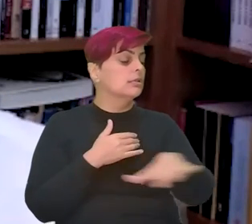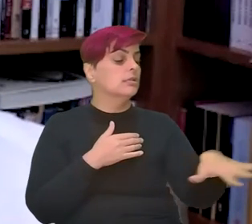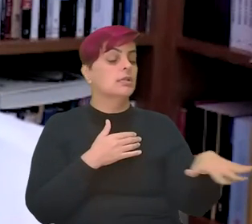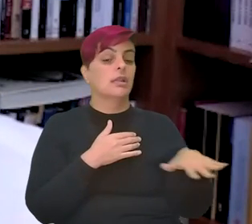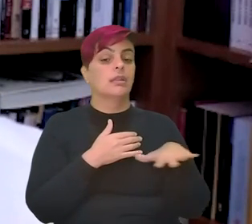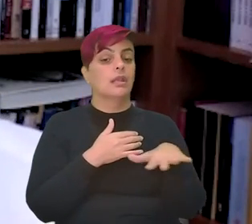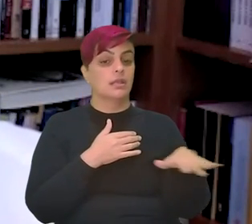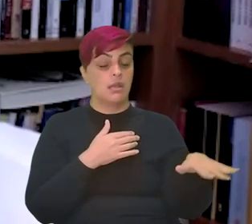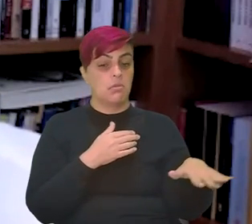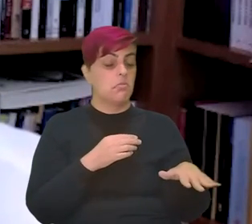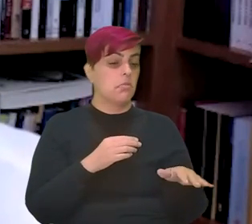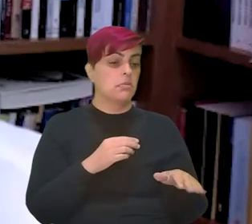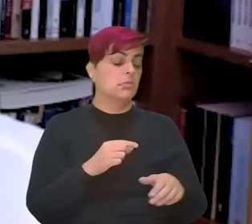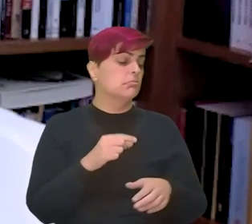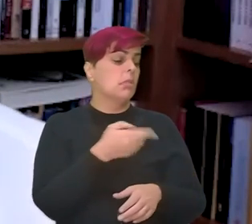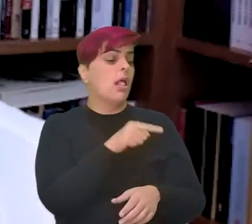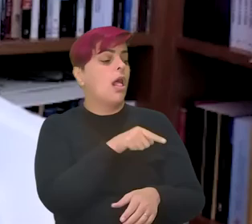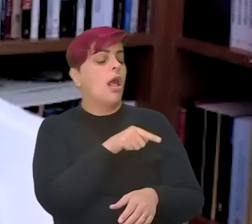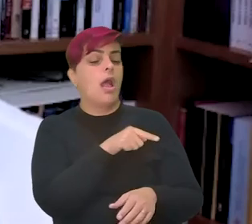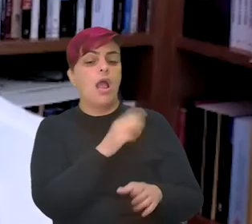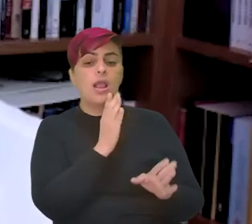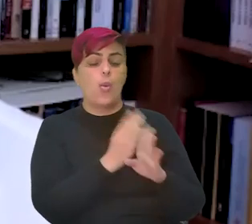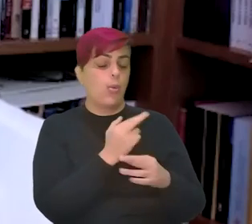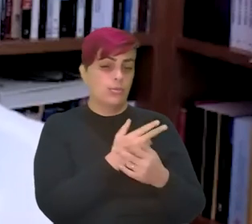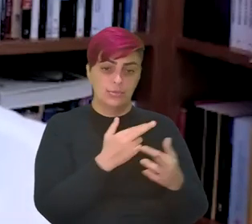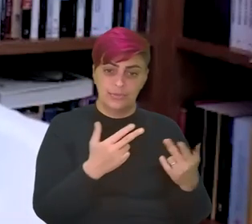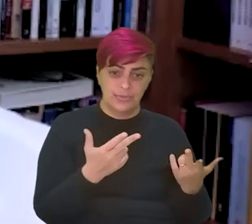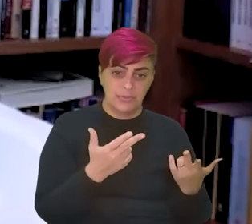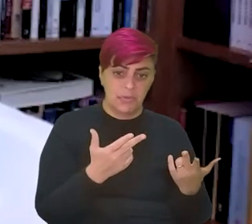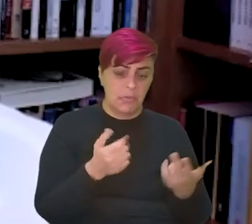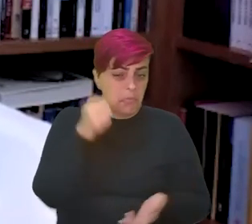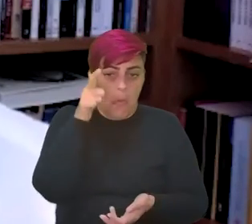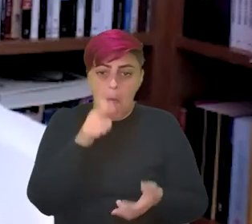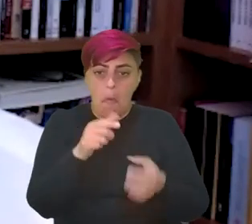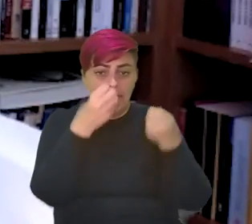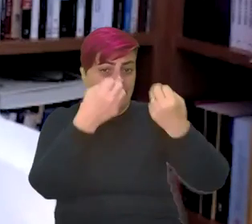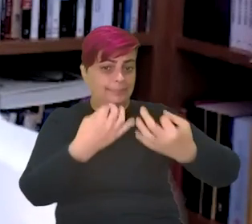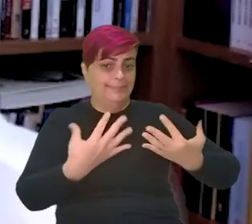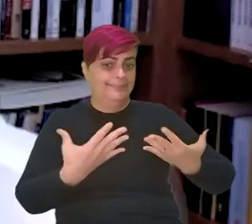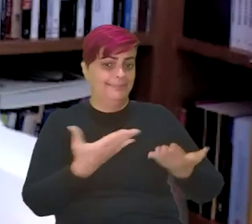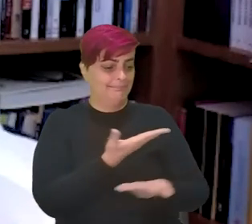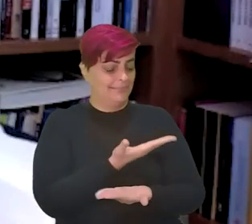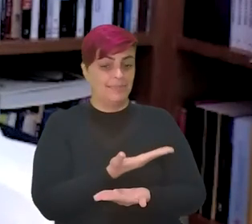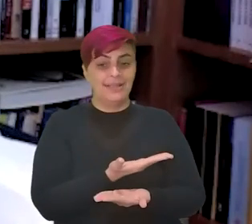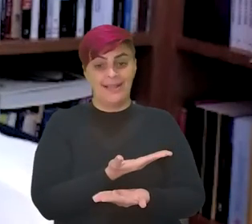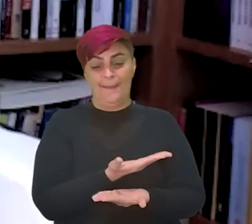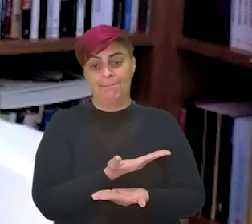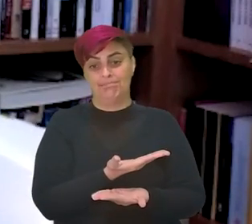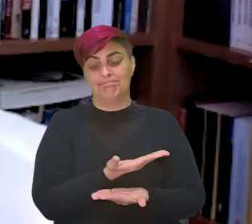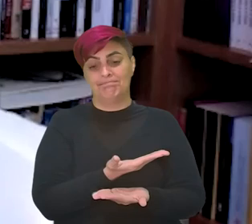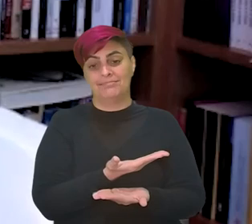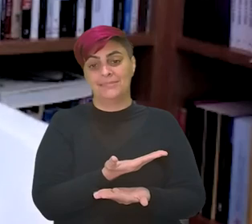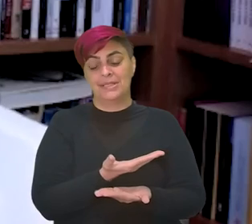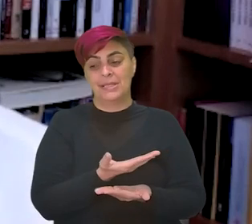você... você encontra? Você encontra coisas para as quais não tem explicação.